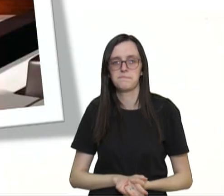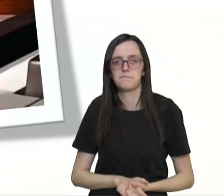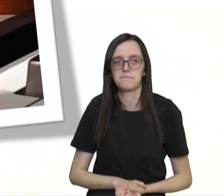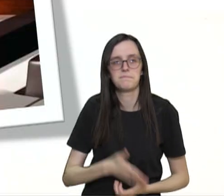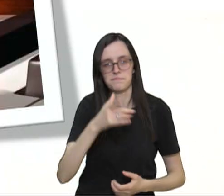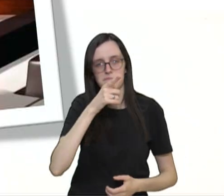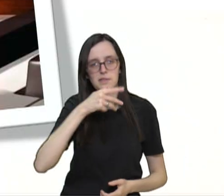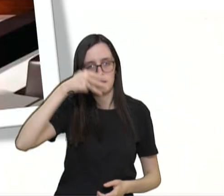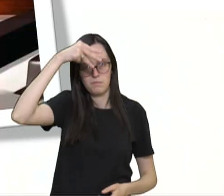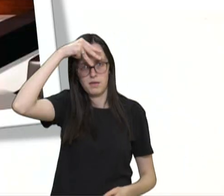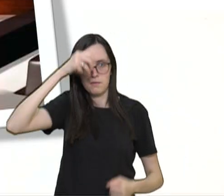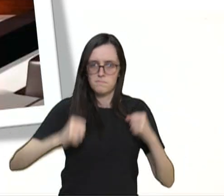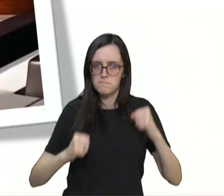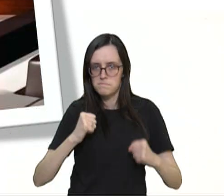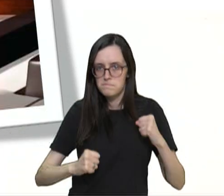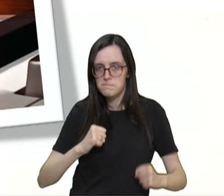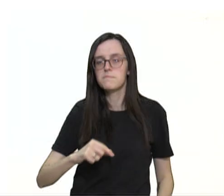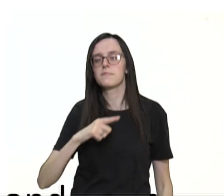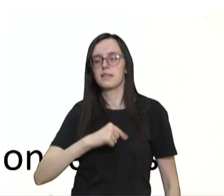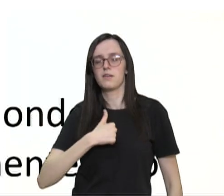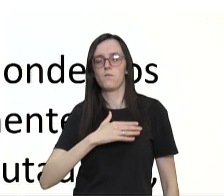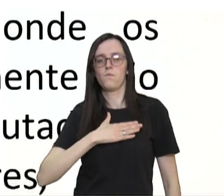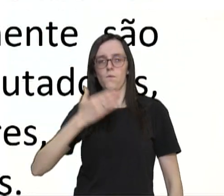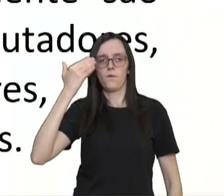Mario Bros. Adorava Mario Bros.